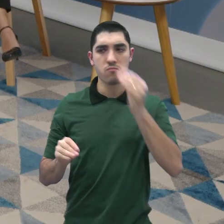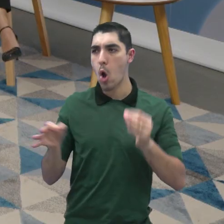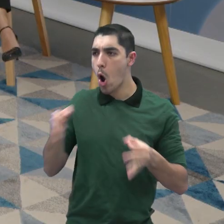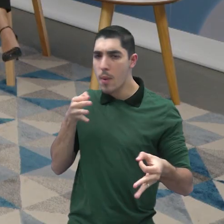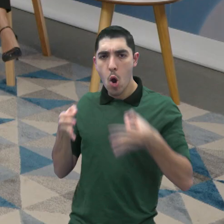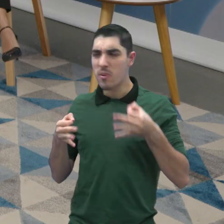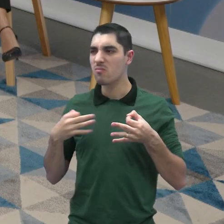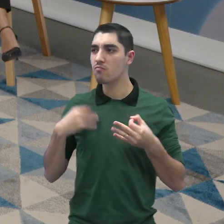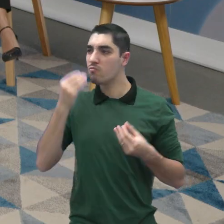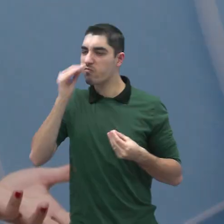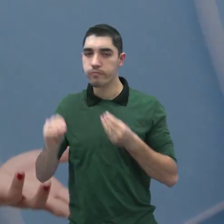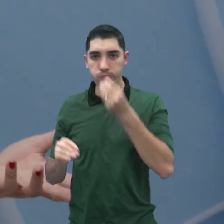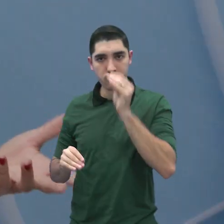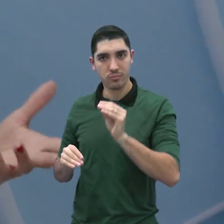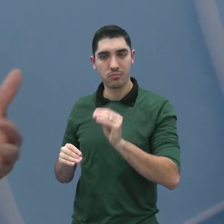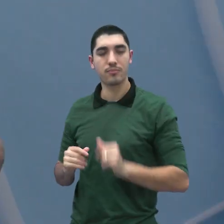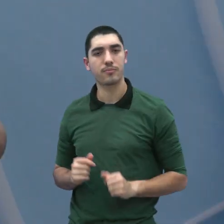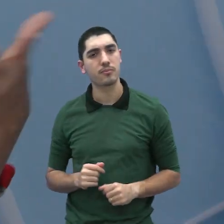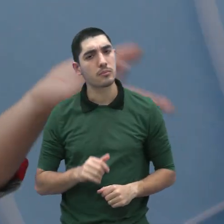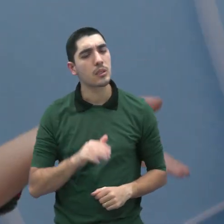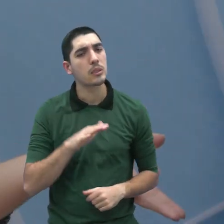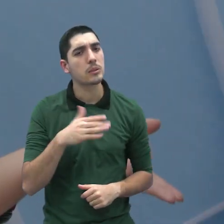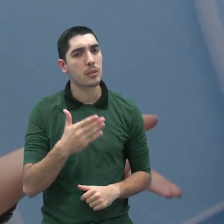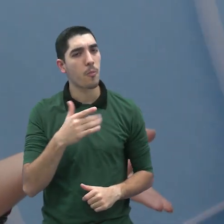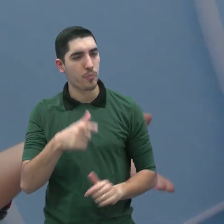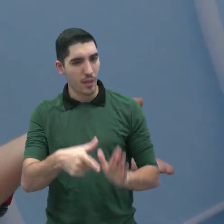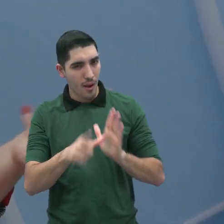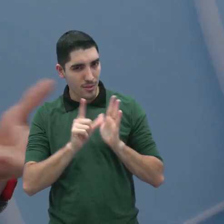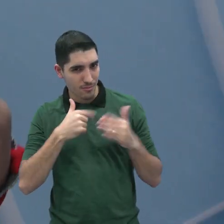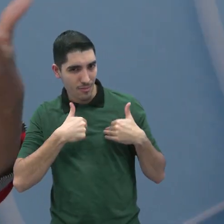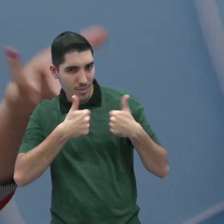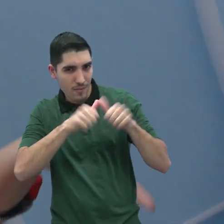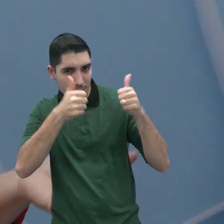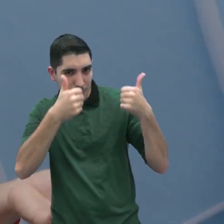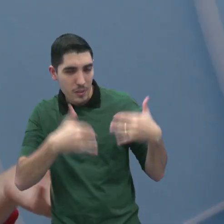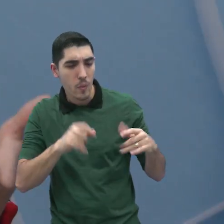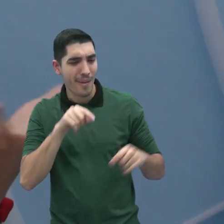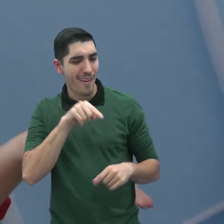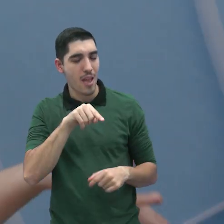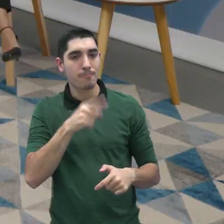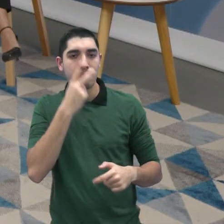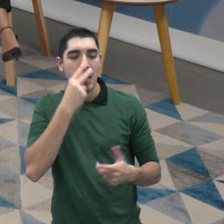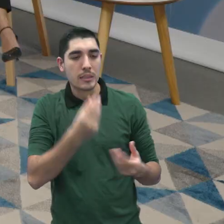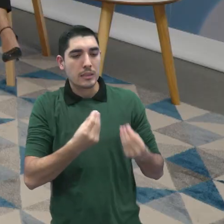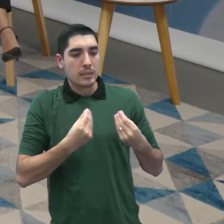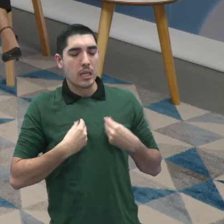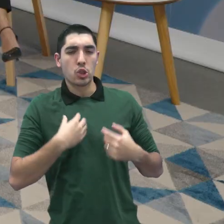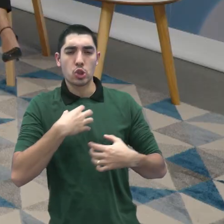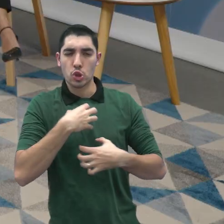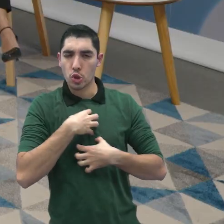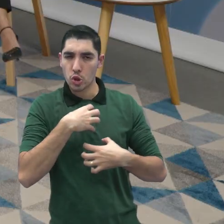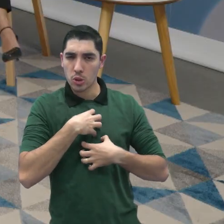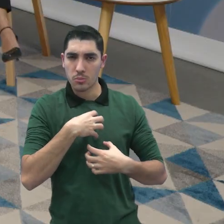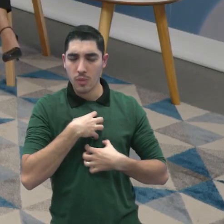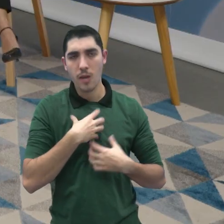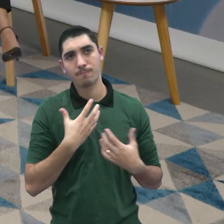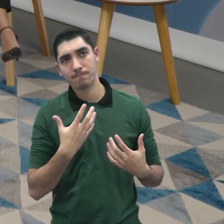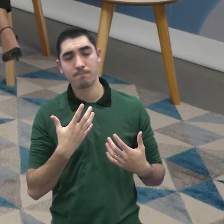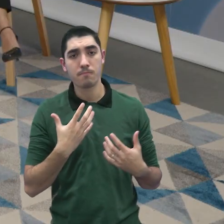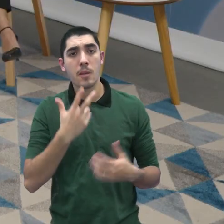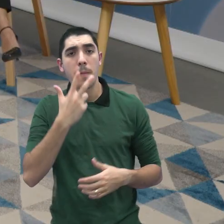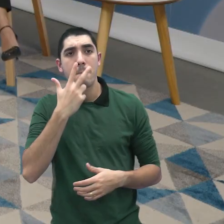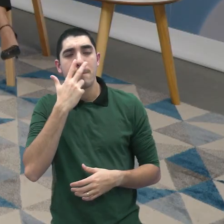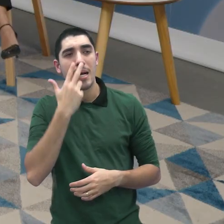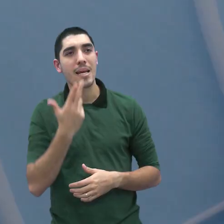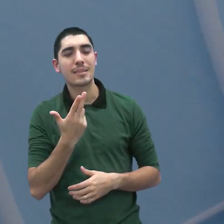todo mundo, em algum momento, né? Até se você não tiver paixão no que você está fazendo, é mais difícil, né? Porque sempre vai ter